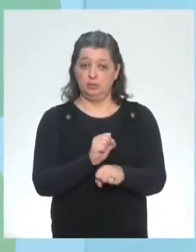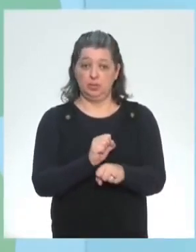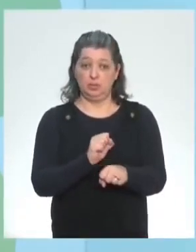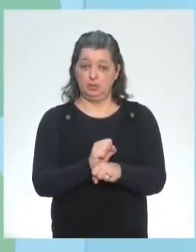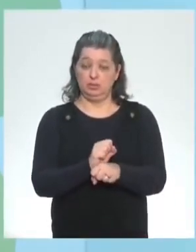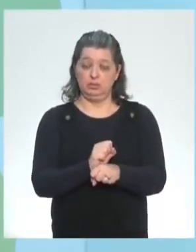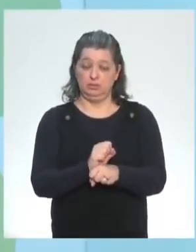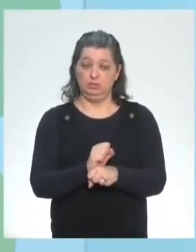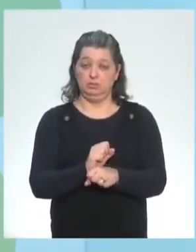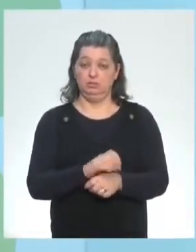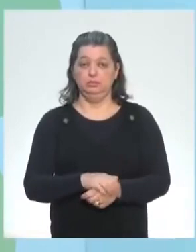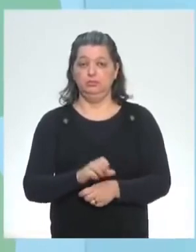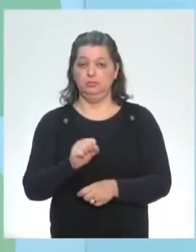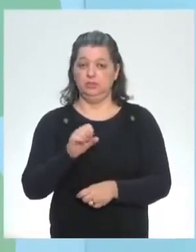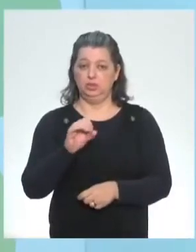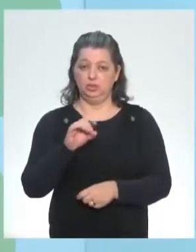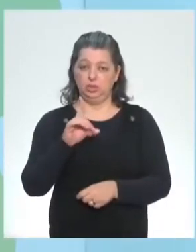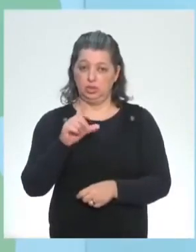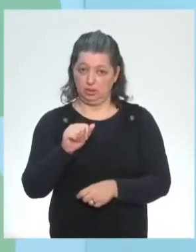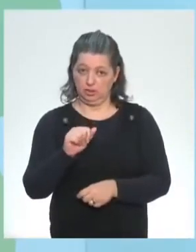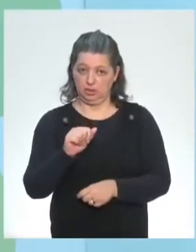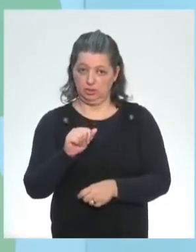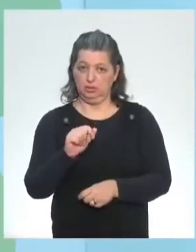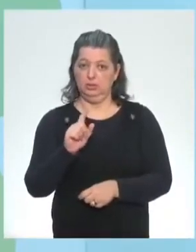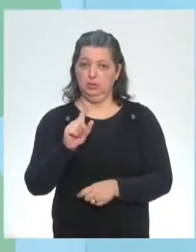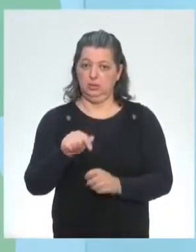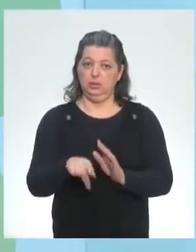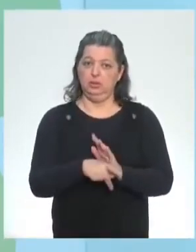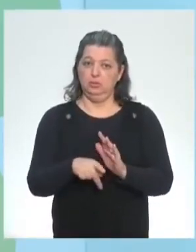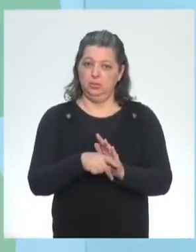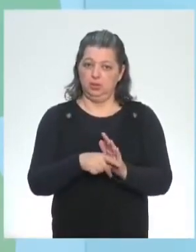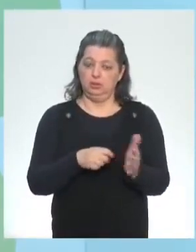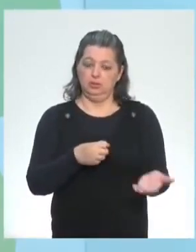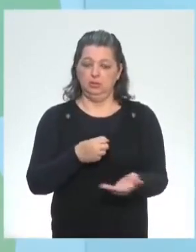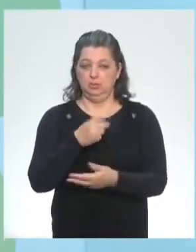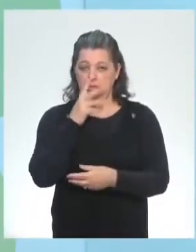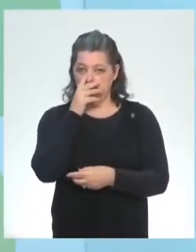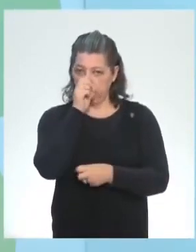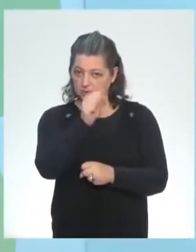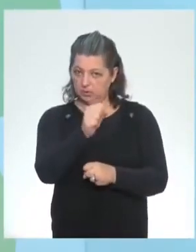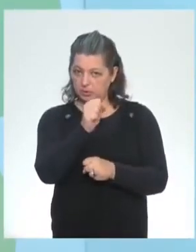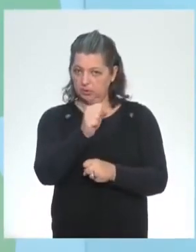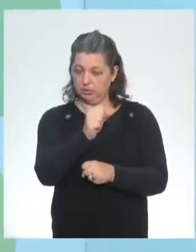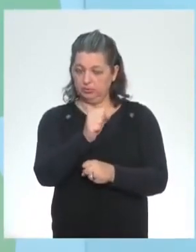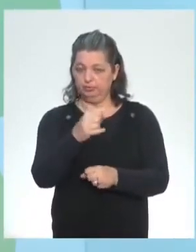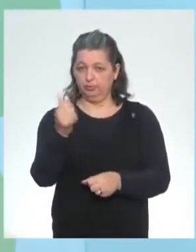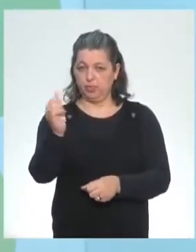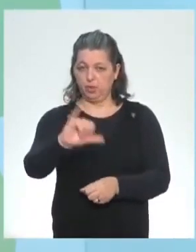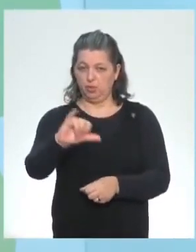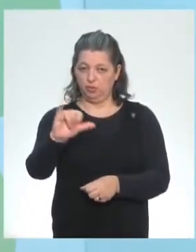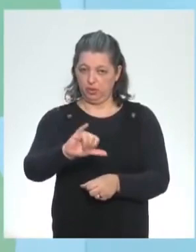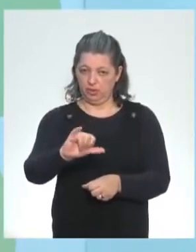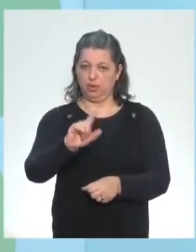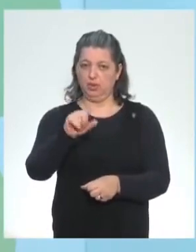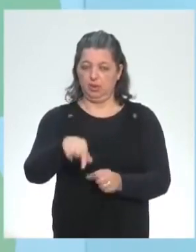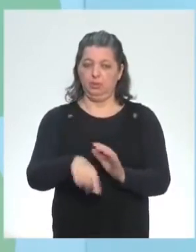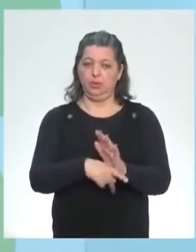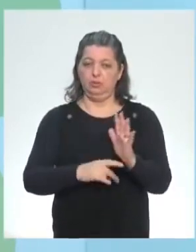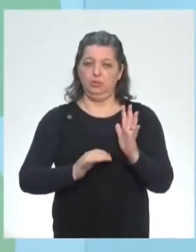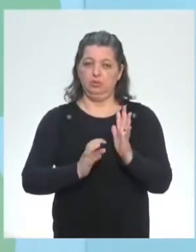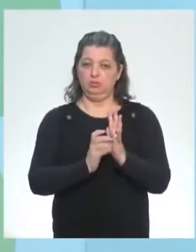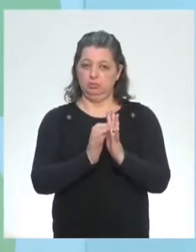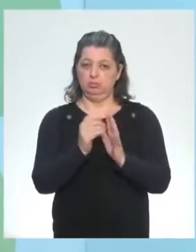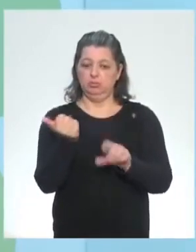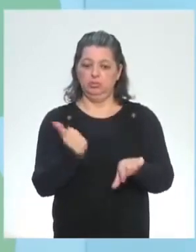cáustica. Lembrando vocês que soda cáustica é uma base forte e o vinagre é um ácido e ele forma um